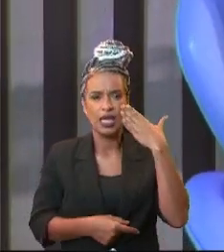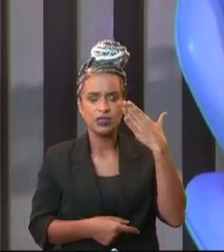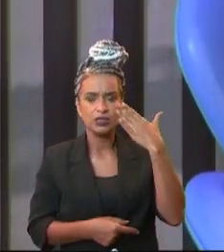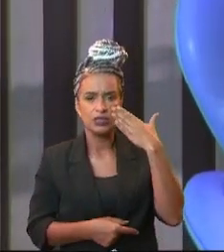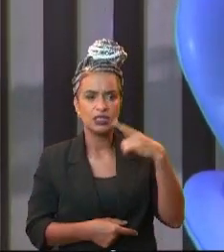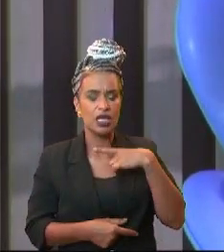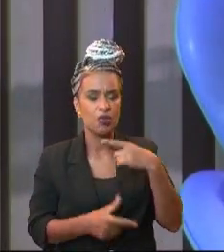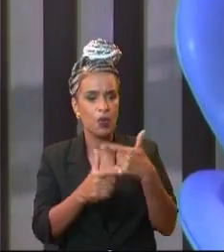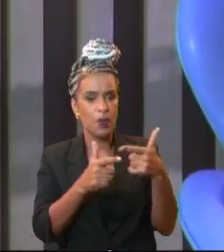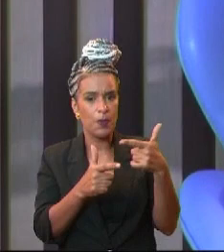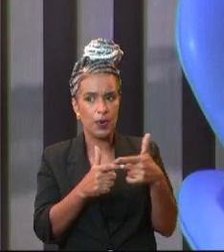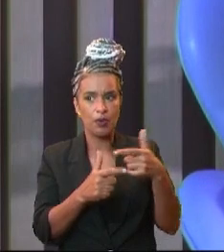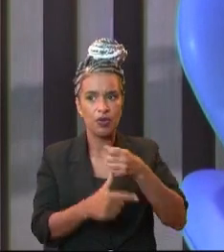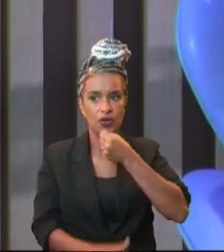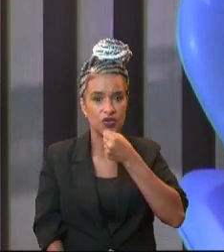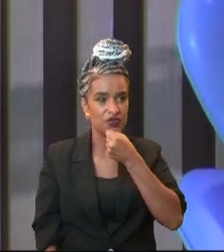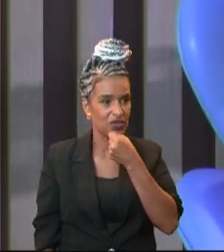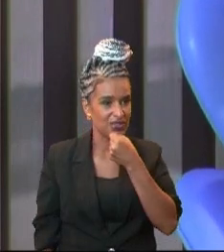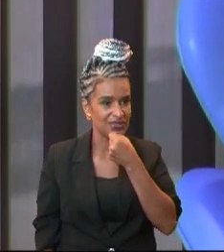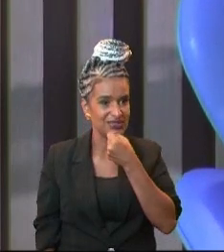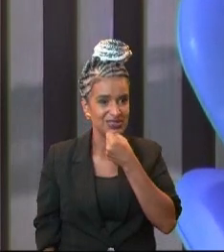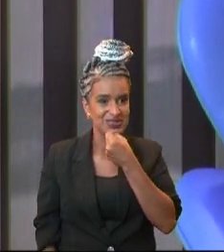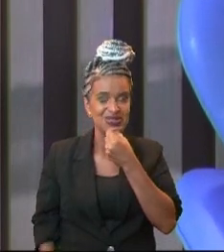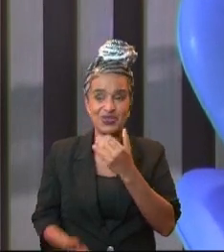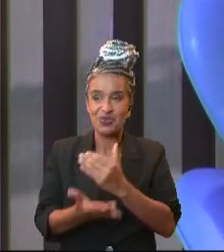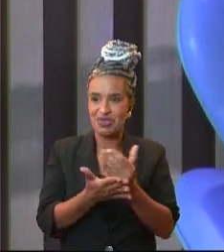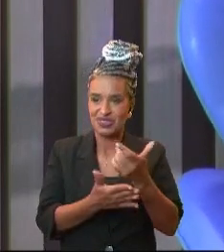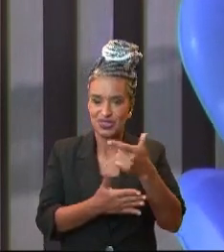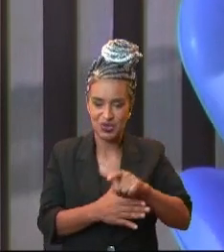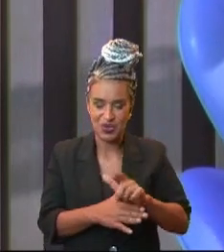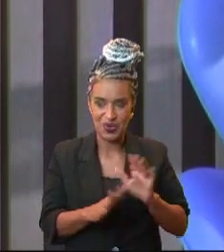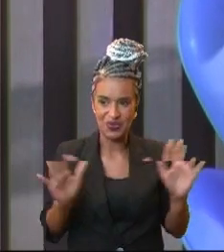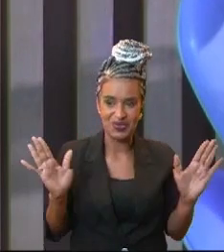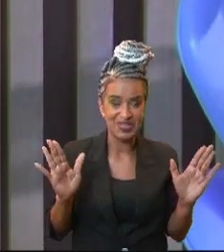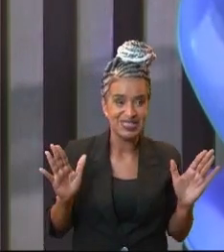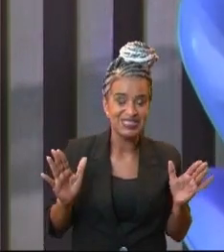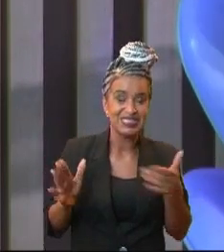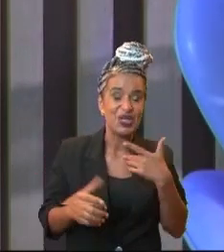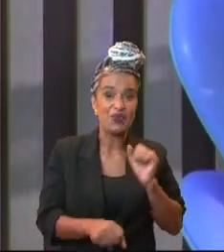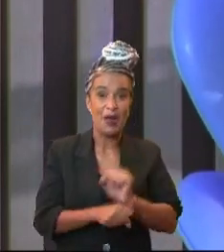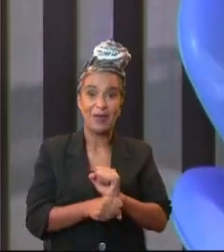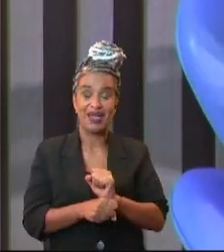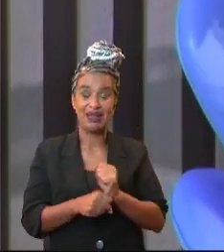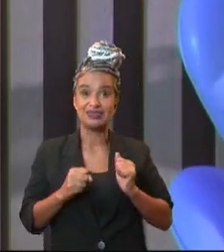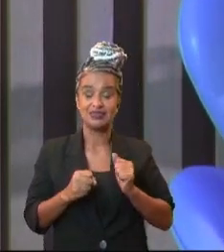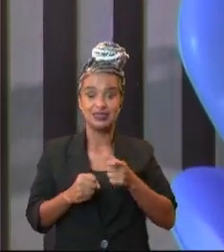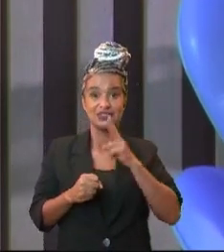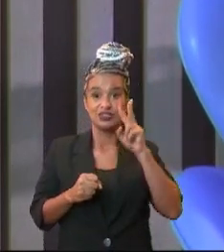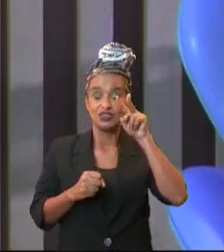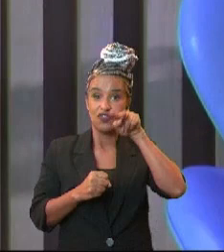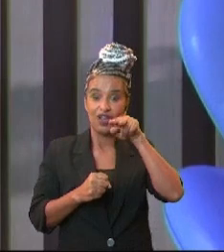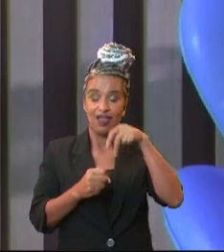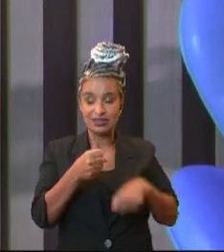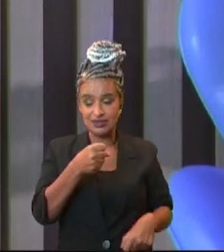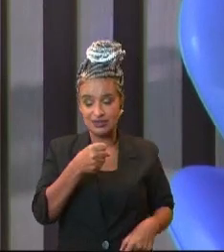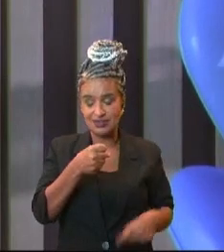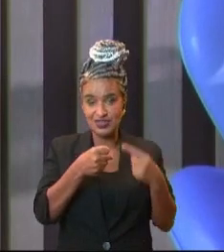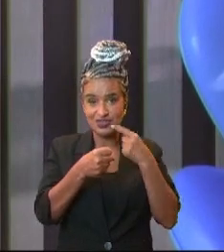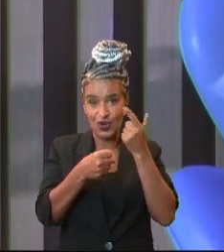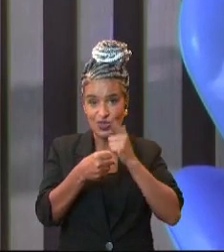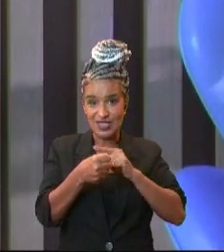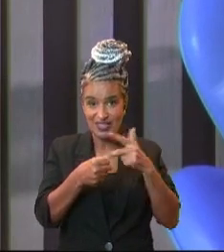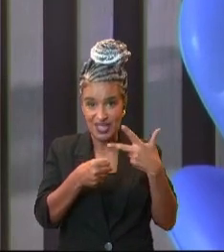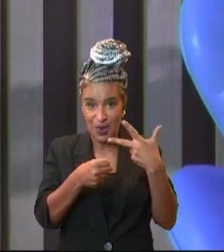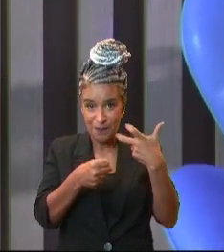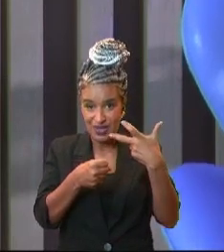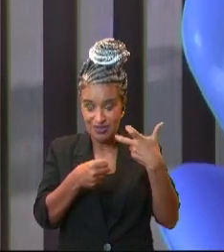Nós temos aqui o problema do microfone, começa novamente. Se eu não mover nenhum músculo e olhar fixamente para o microfone, vocês vão conseguir